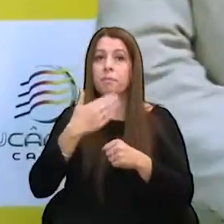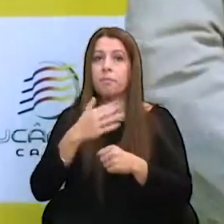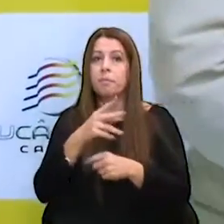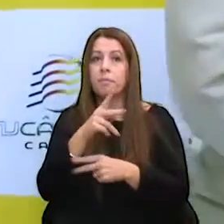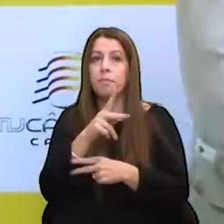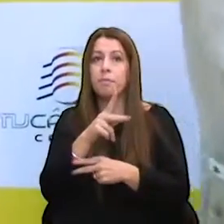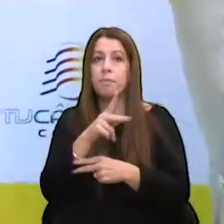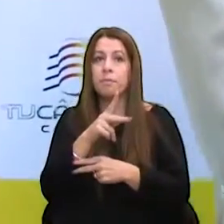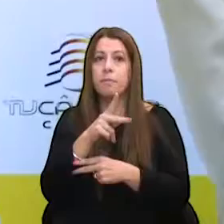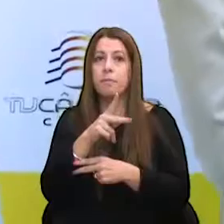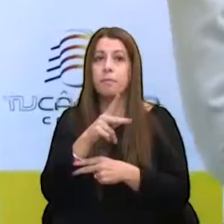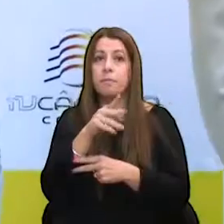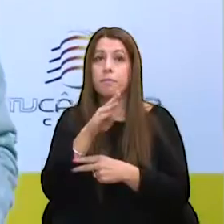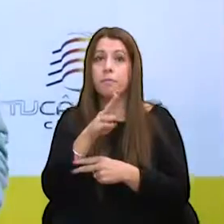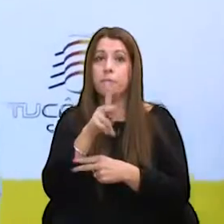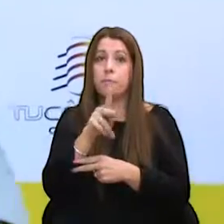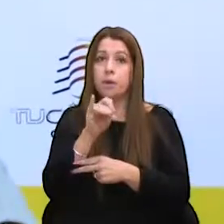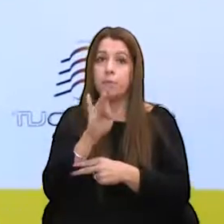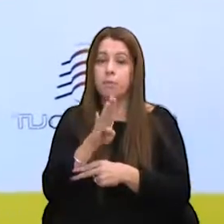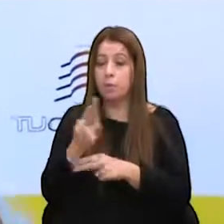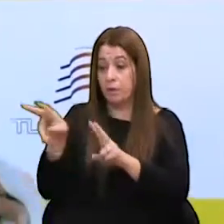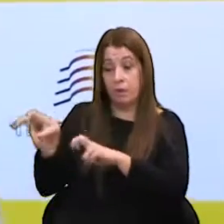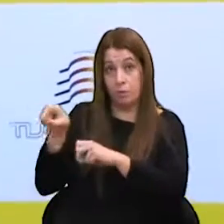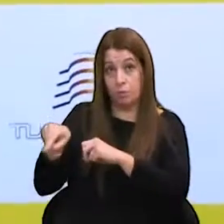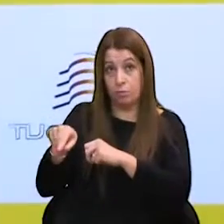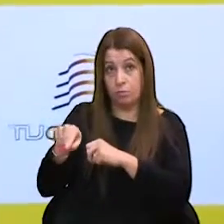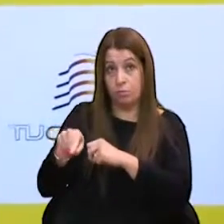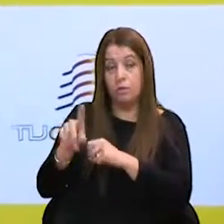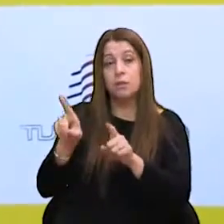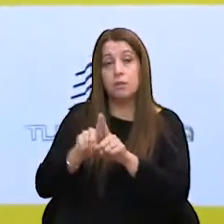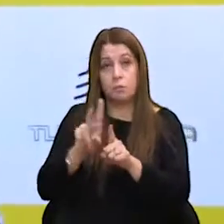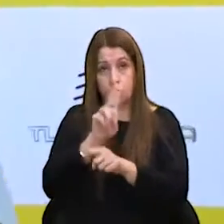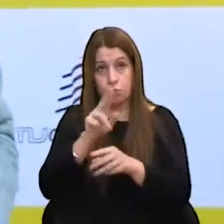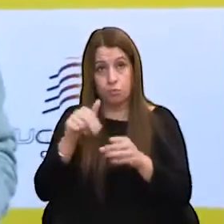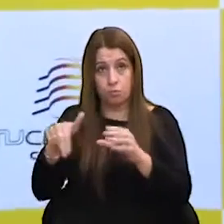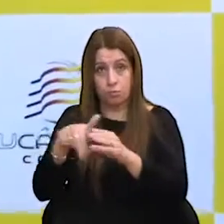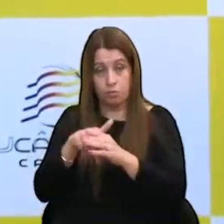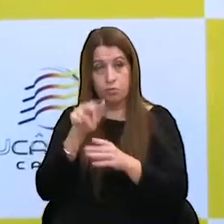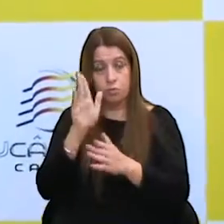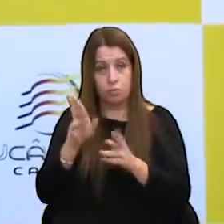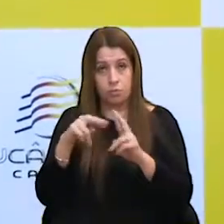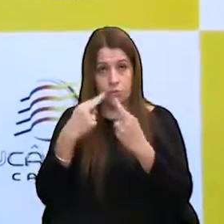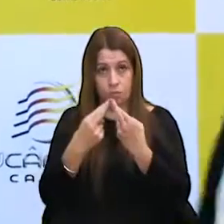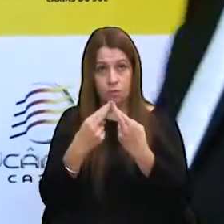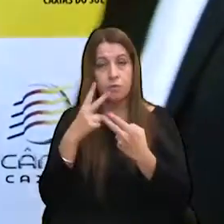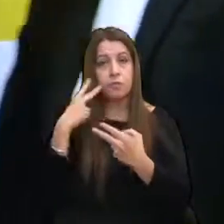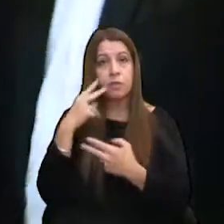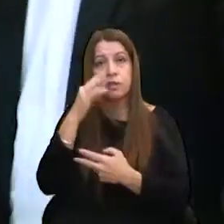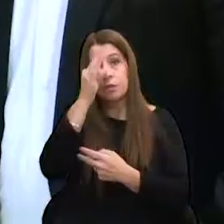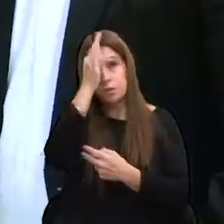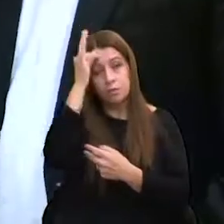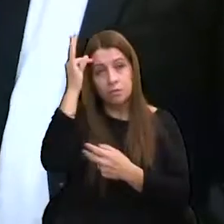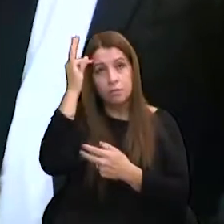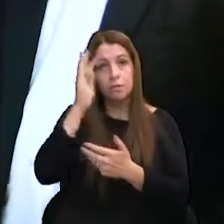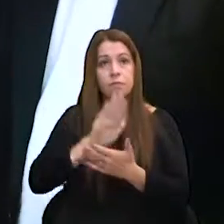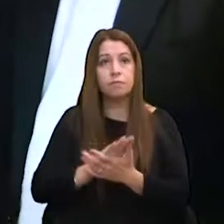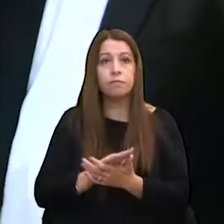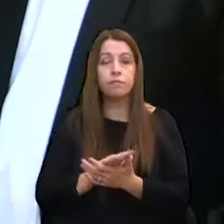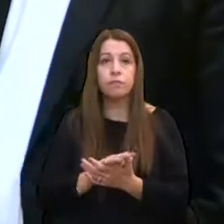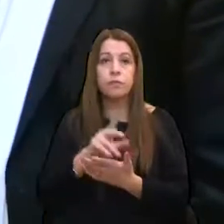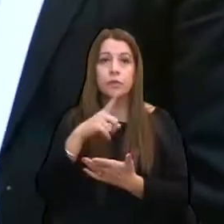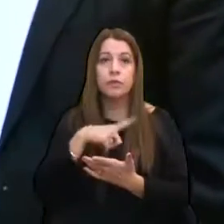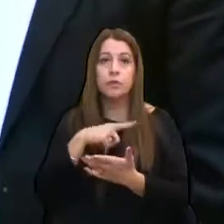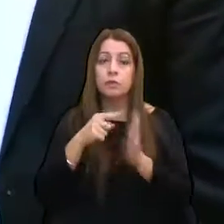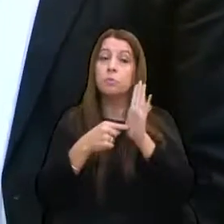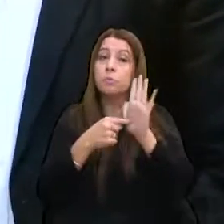PIB agrícola aqui do Rio Grande do Sul. Também ocupou o espaço do grande expediente, o vereador Gustavo Toigo, que